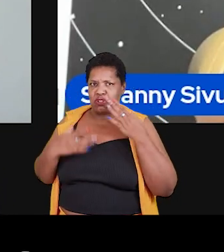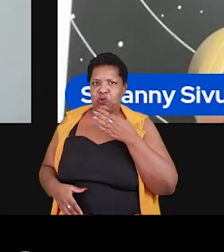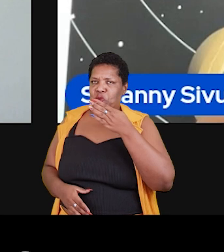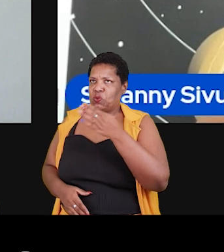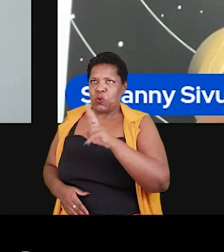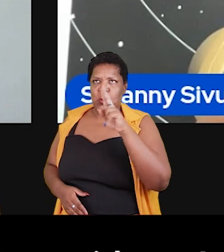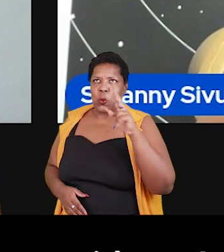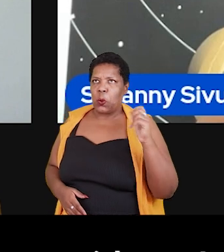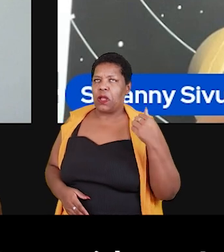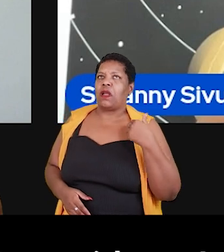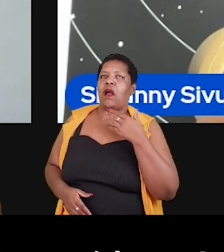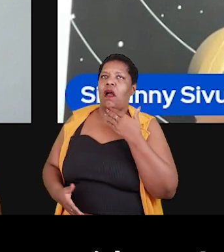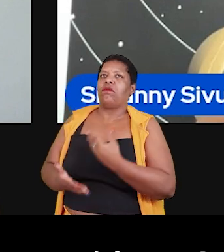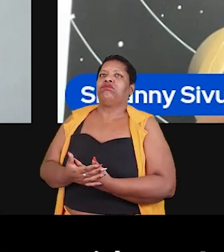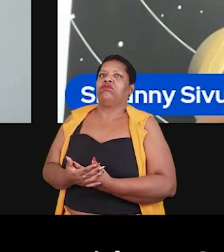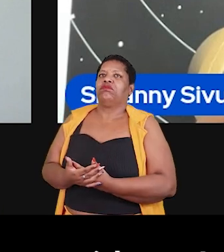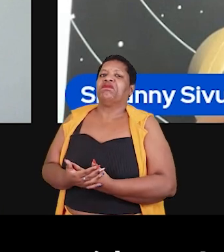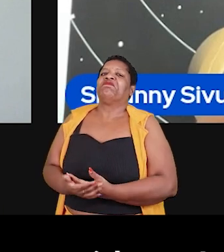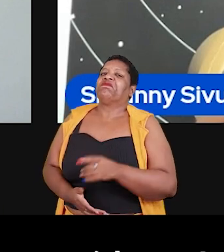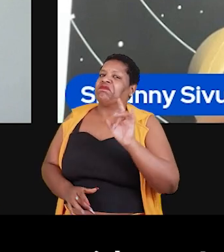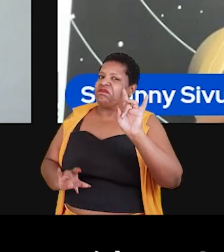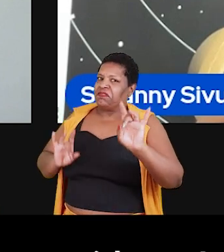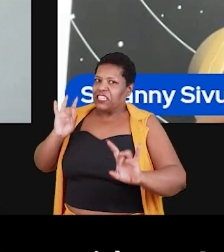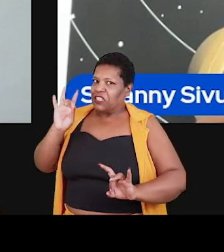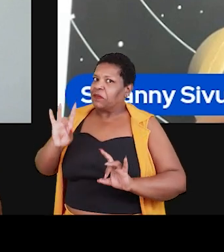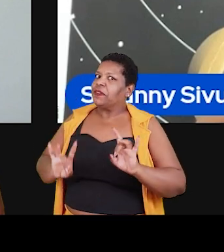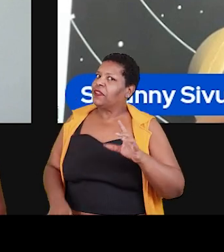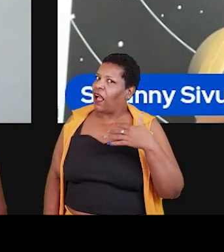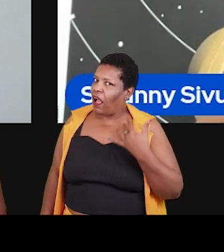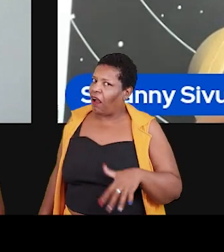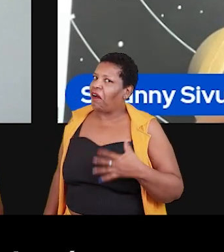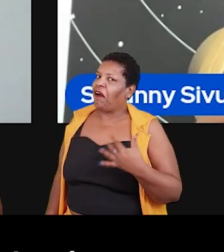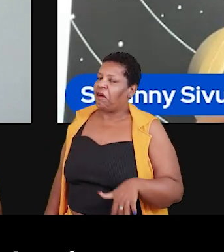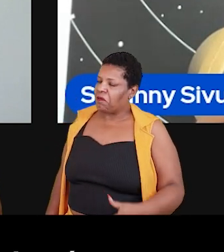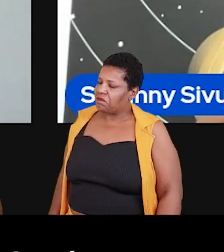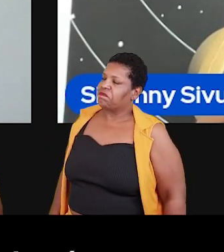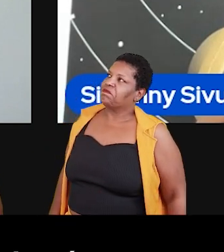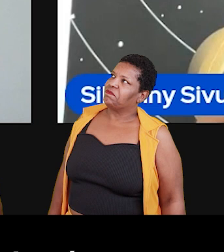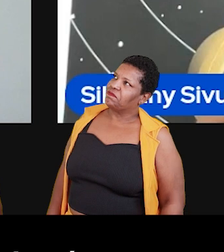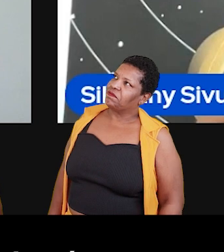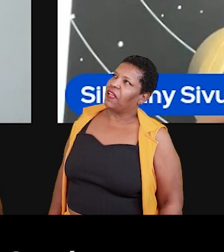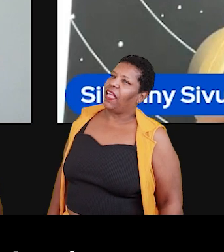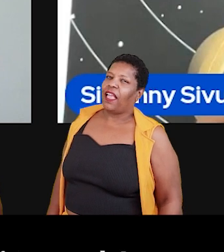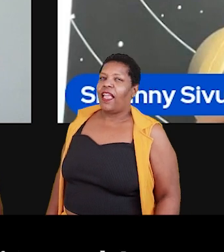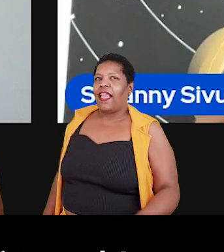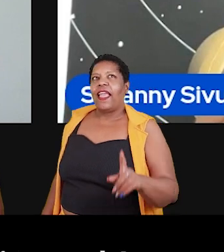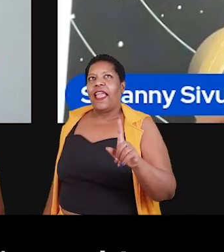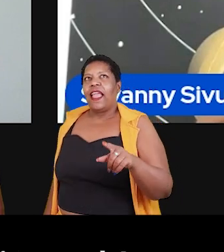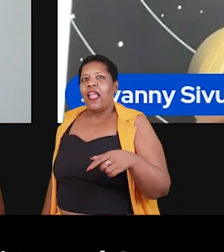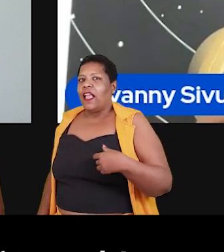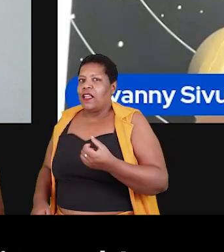Cara, isso é muito especial, mano. Isso é